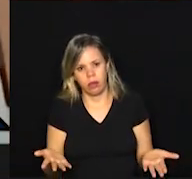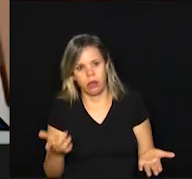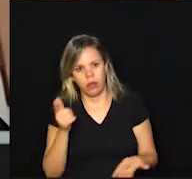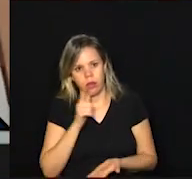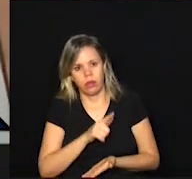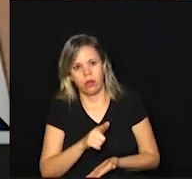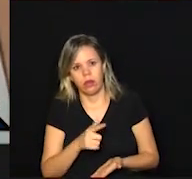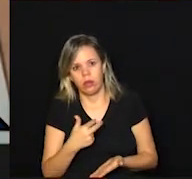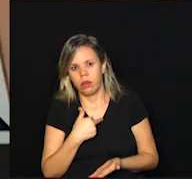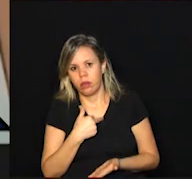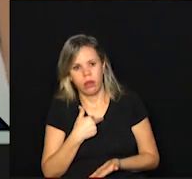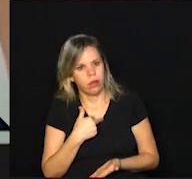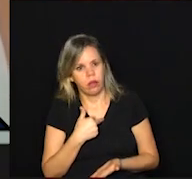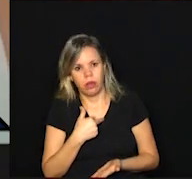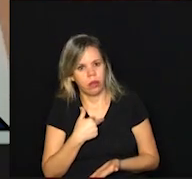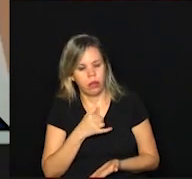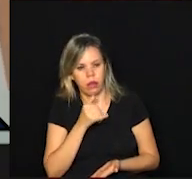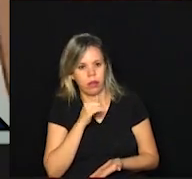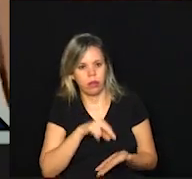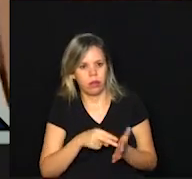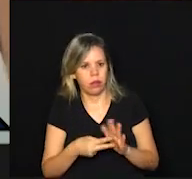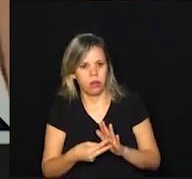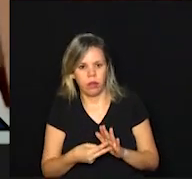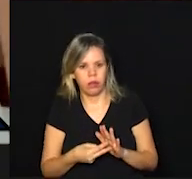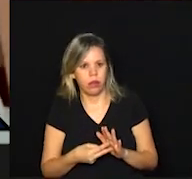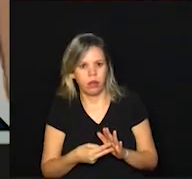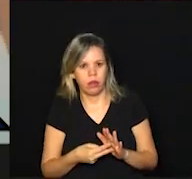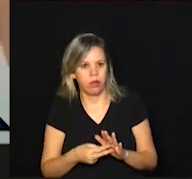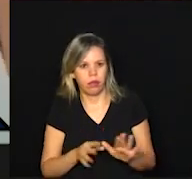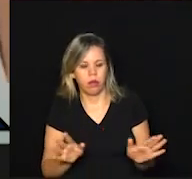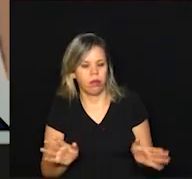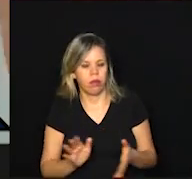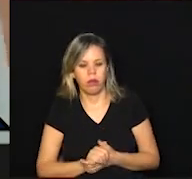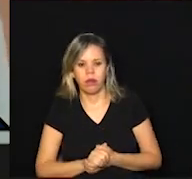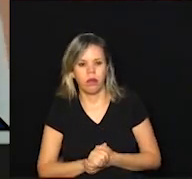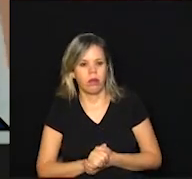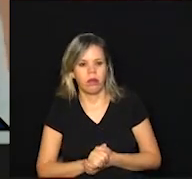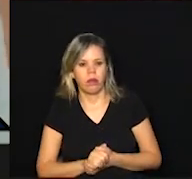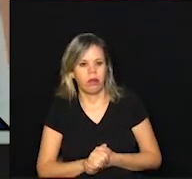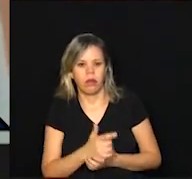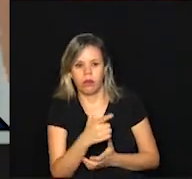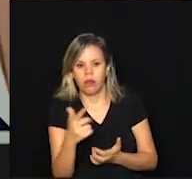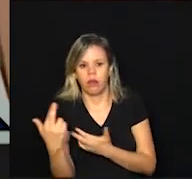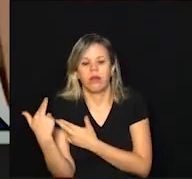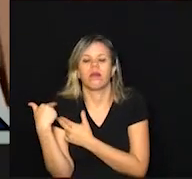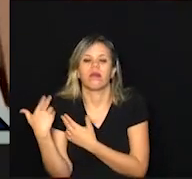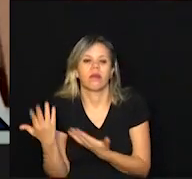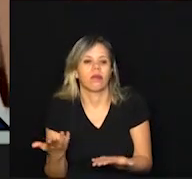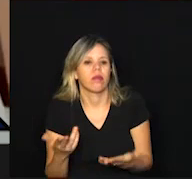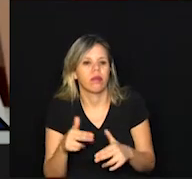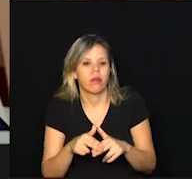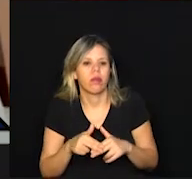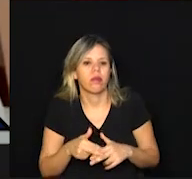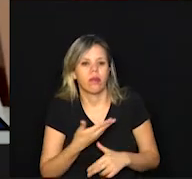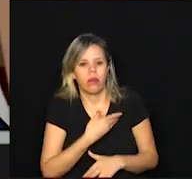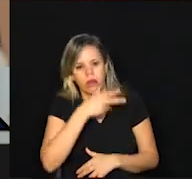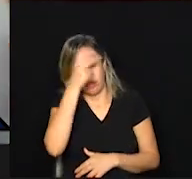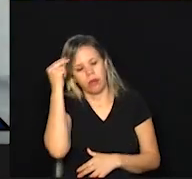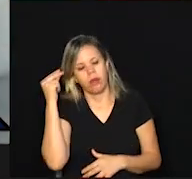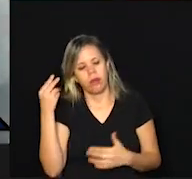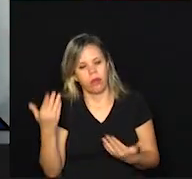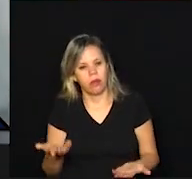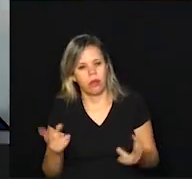conquista não poderia ir não significaria não deveria significar a desresponsabilização por parte do poder público